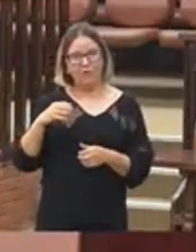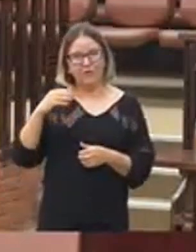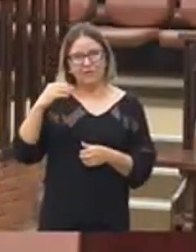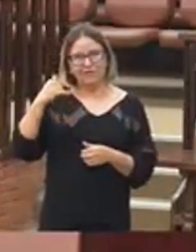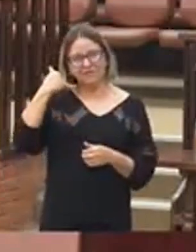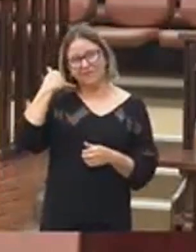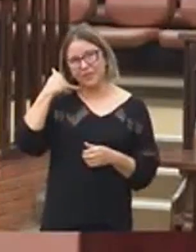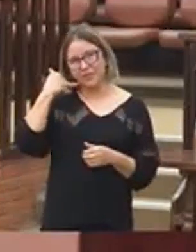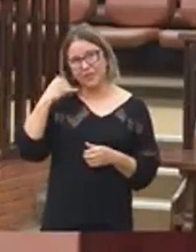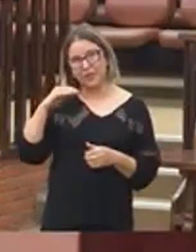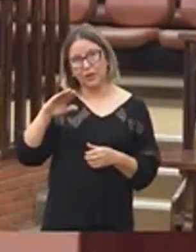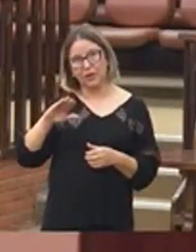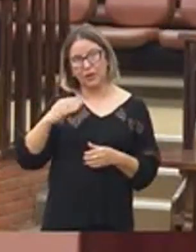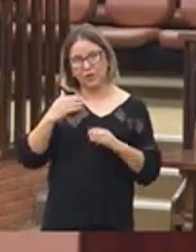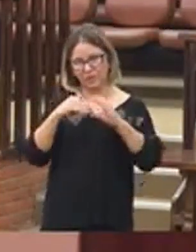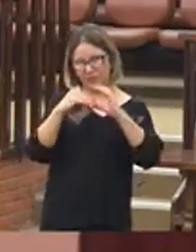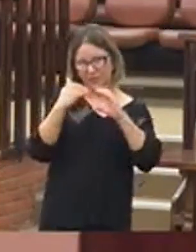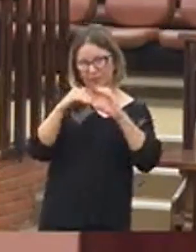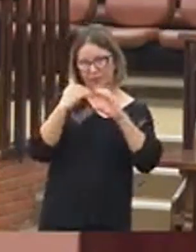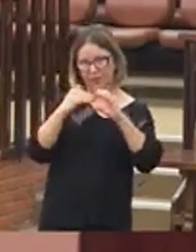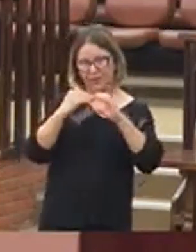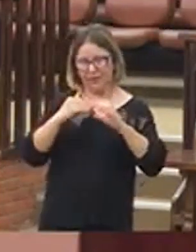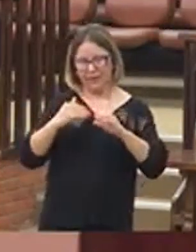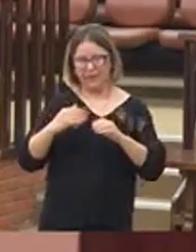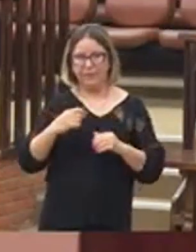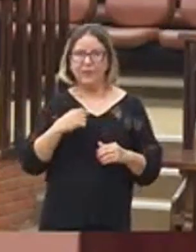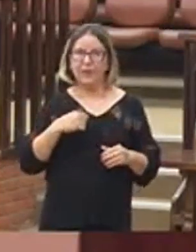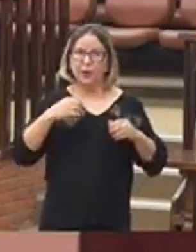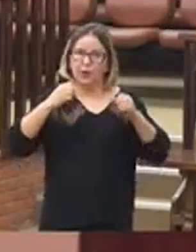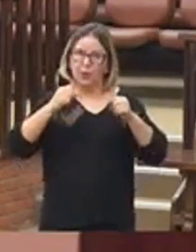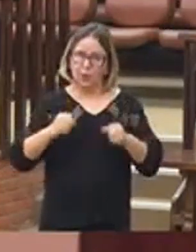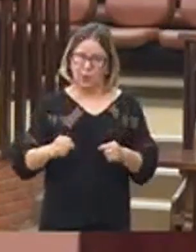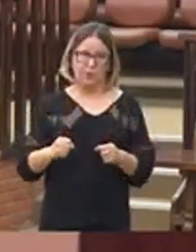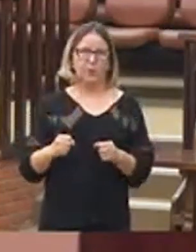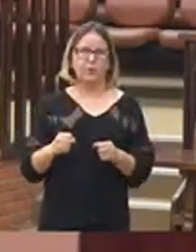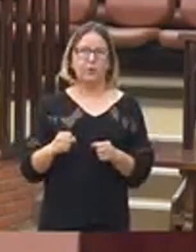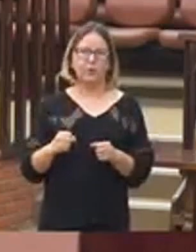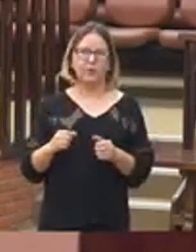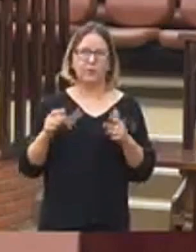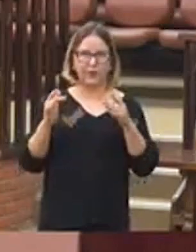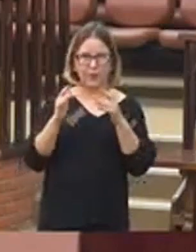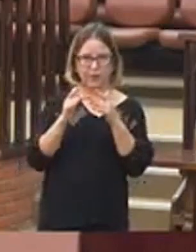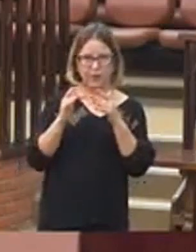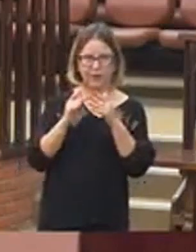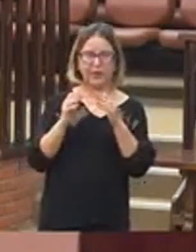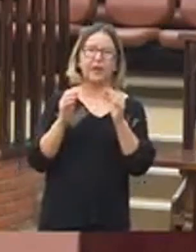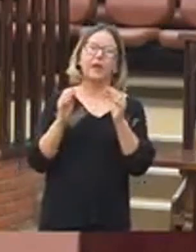e-mail, pessoas que eu pude contactar, orando com